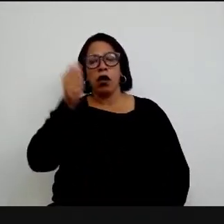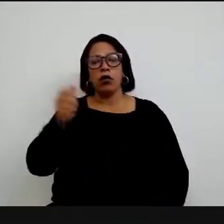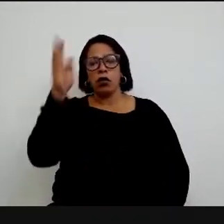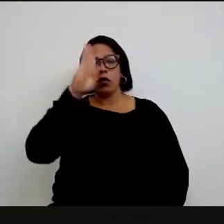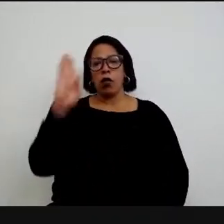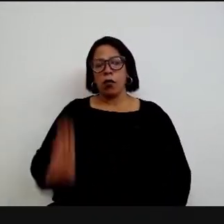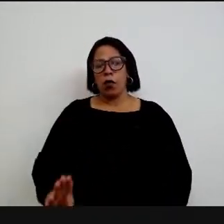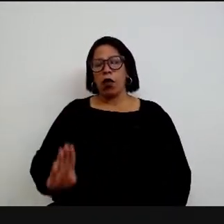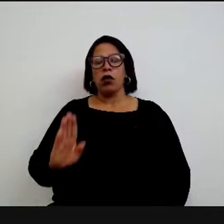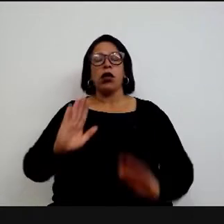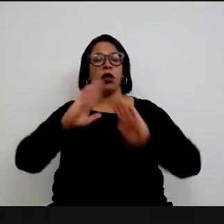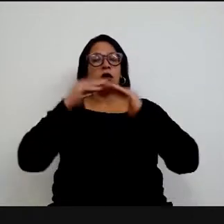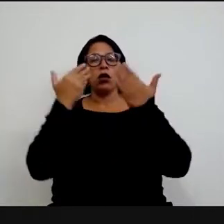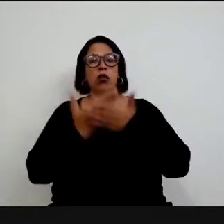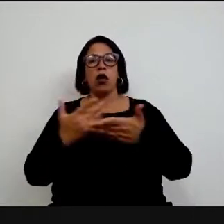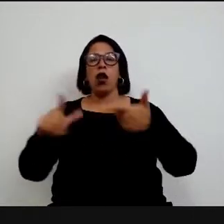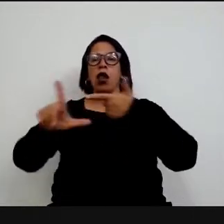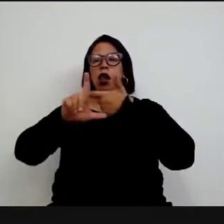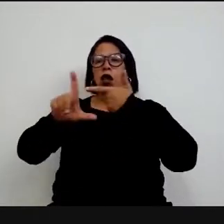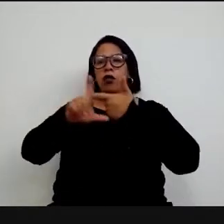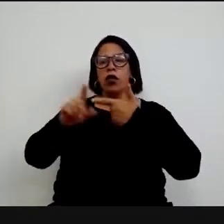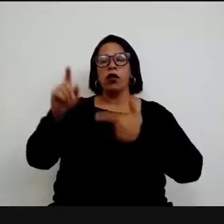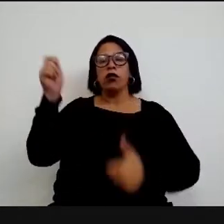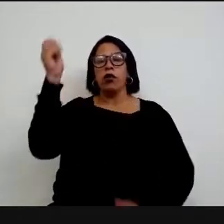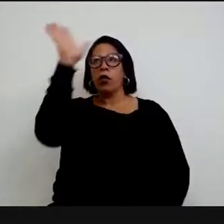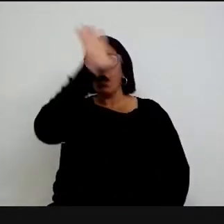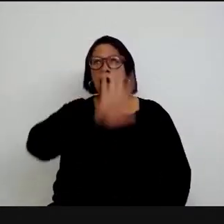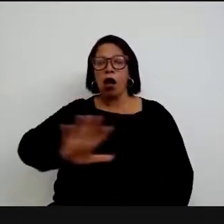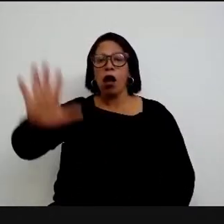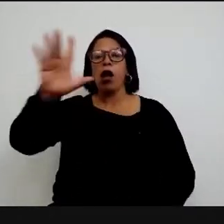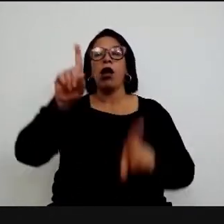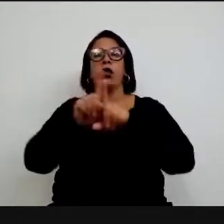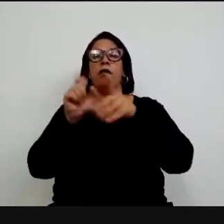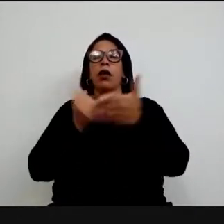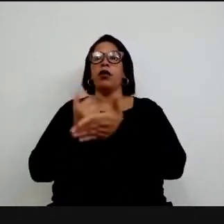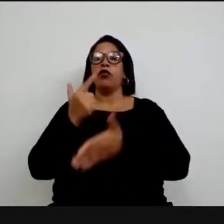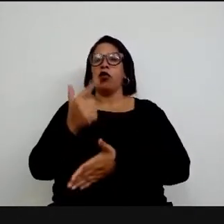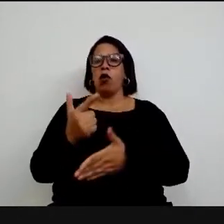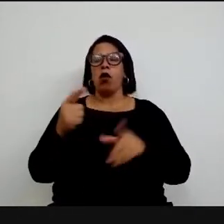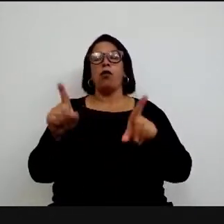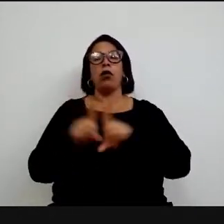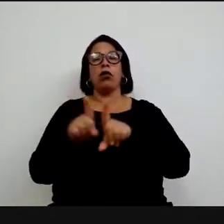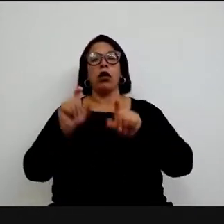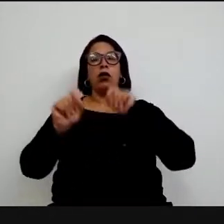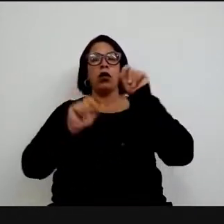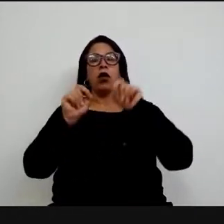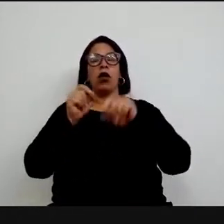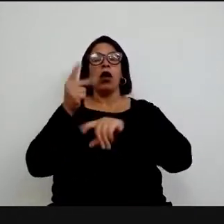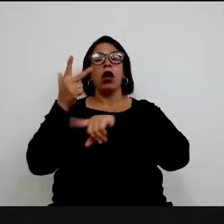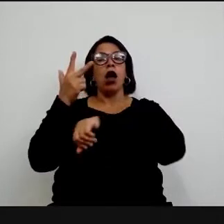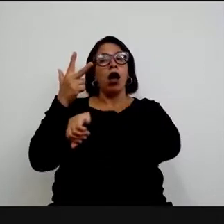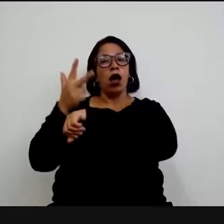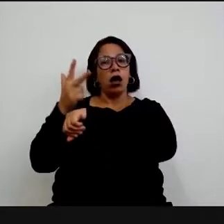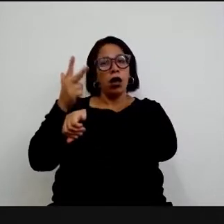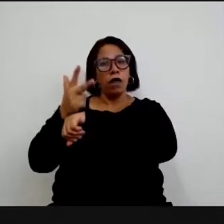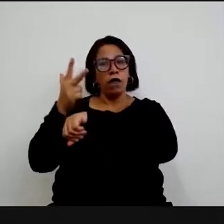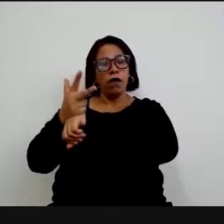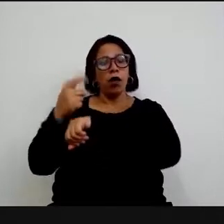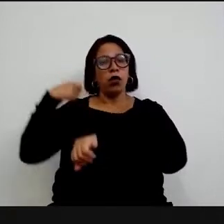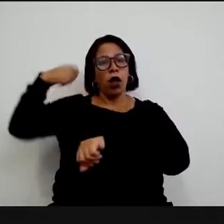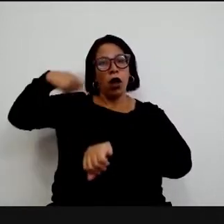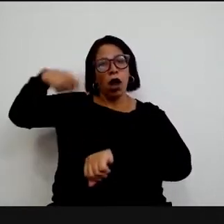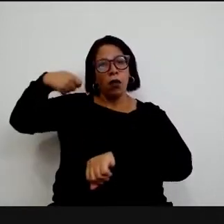Associação Brasileira das Escolas do Legislativo e de Contas. Este evento está sendo transmitido em tempo